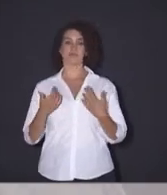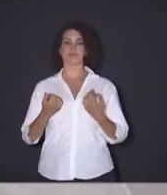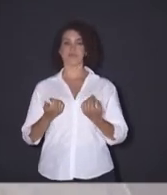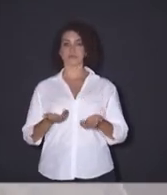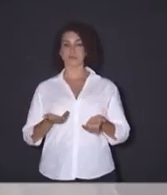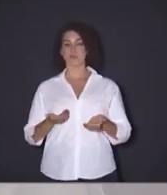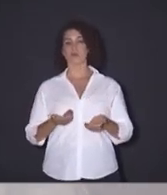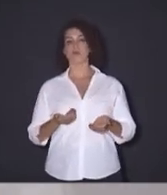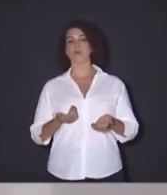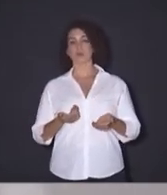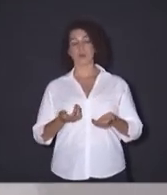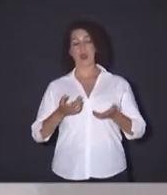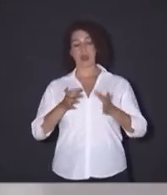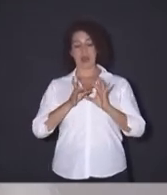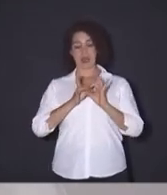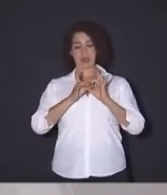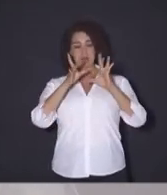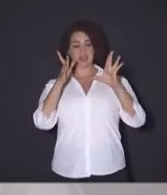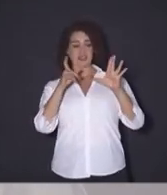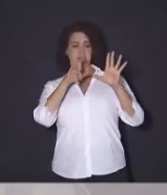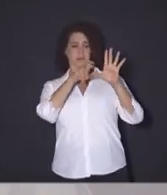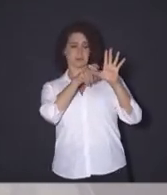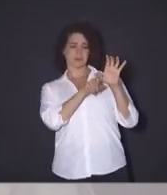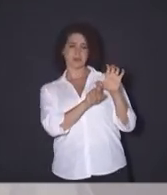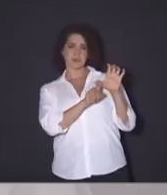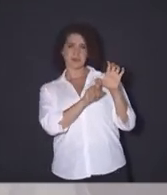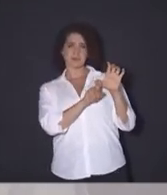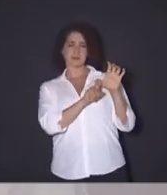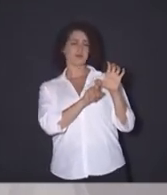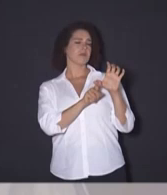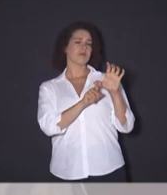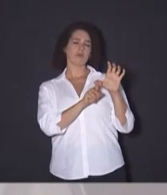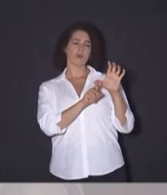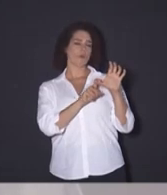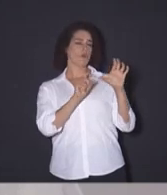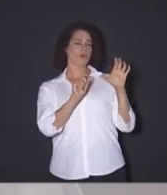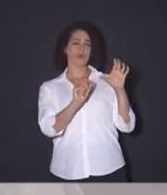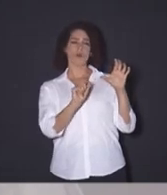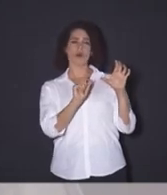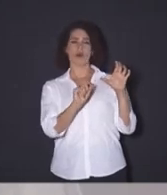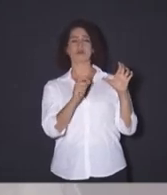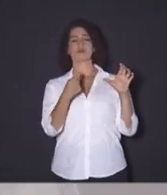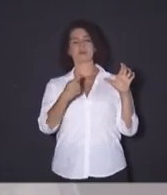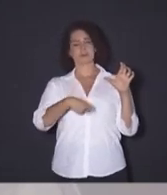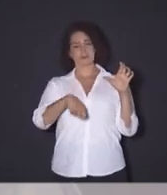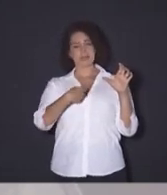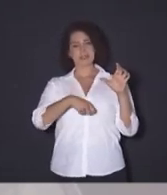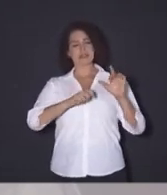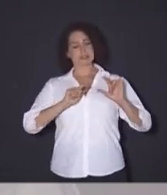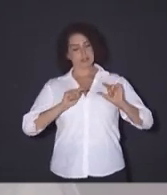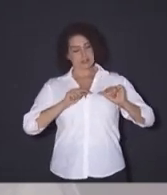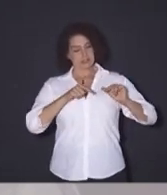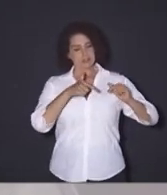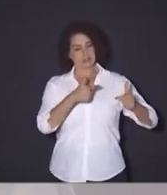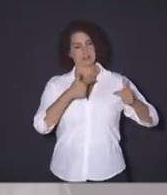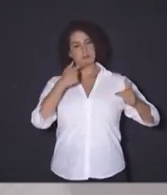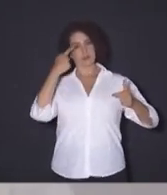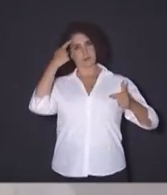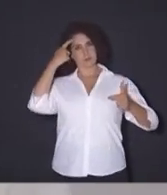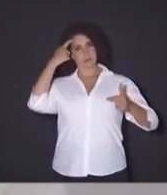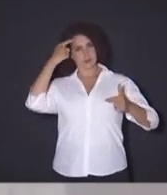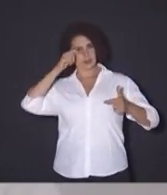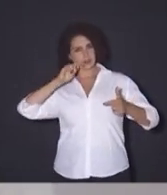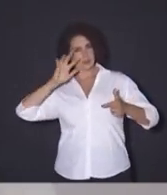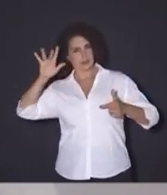então essa liberdade condicional é uma raiz que a gente precisa enfrentar e repensar porque a gente